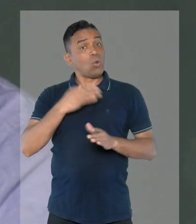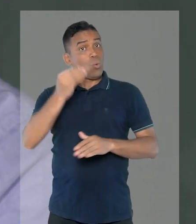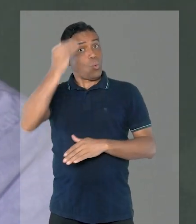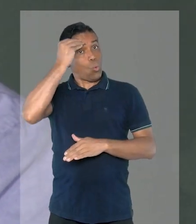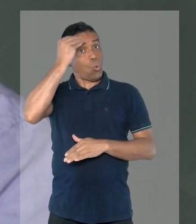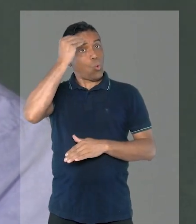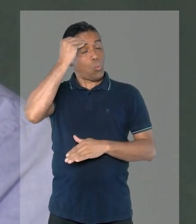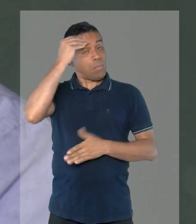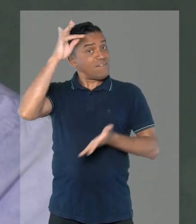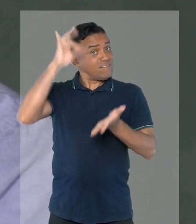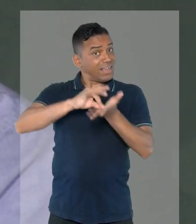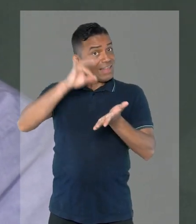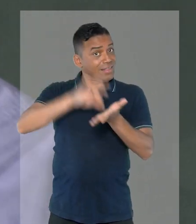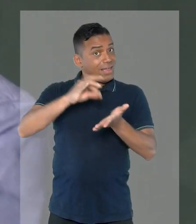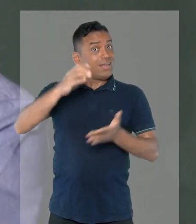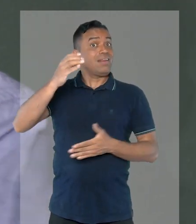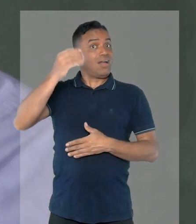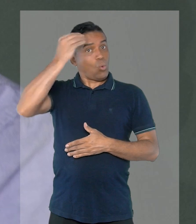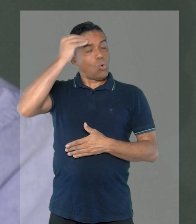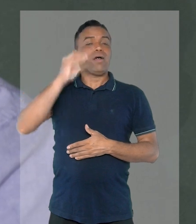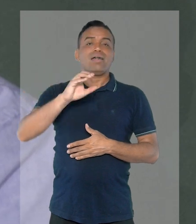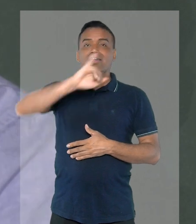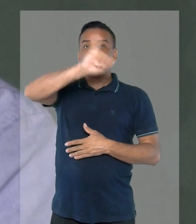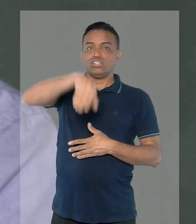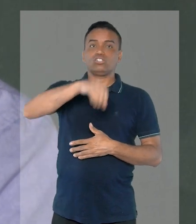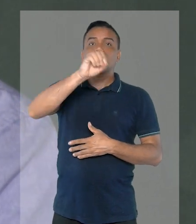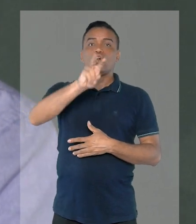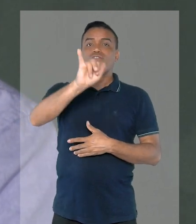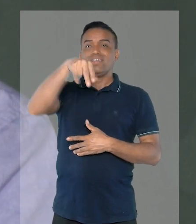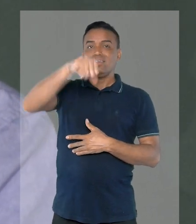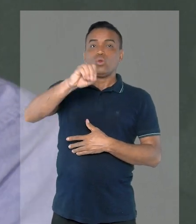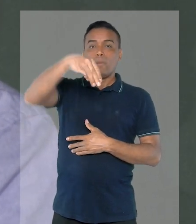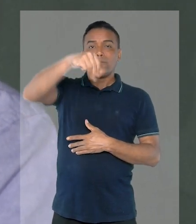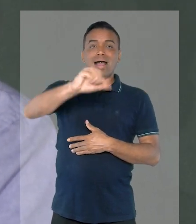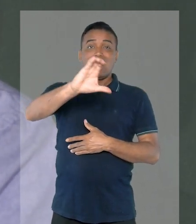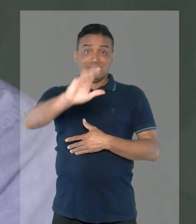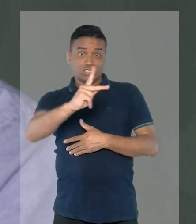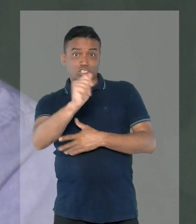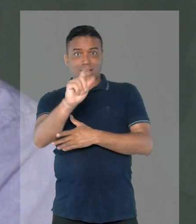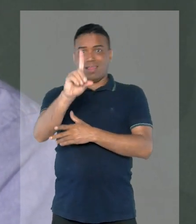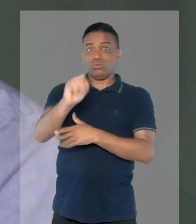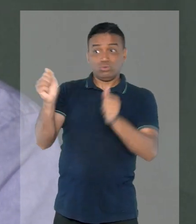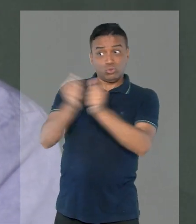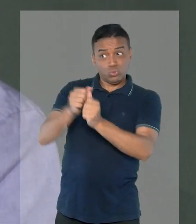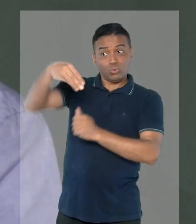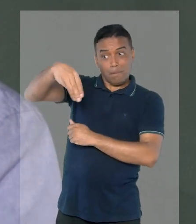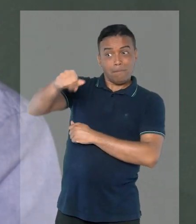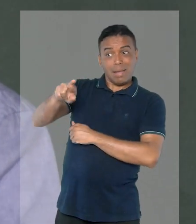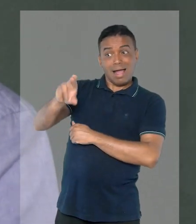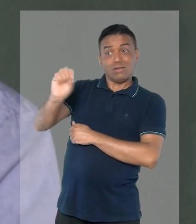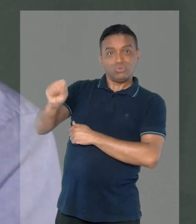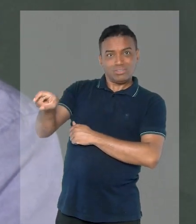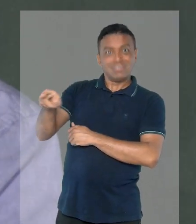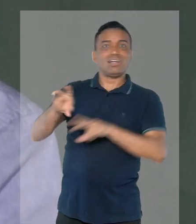do título, a culpa verdadeira do título é do Jovino Machado, que está aqui também junto com o Marcos. O